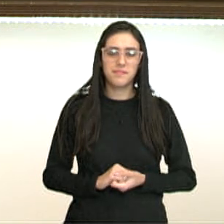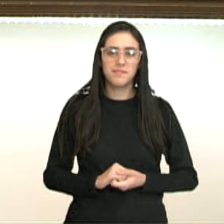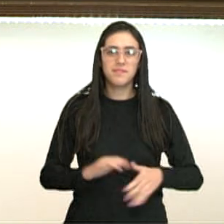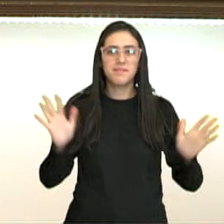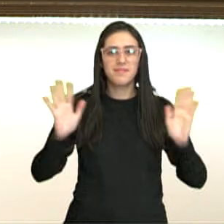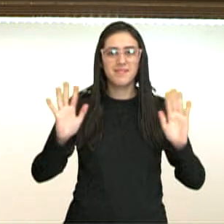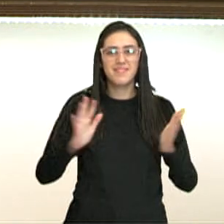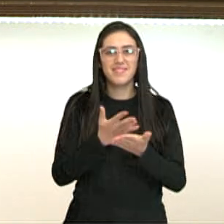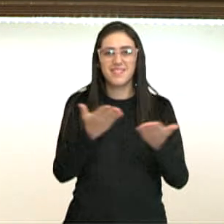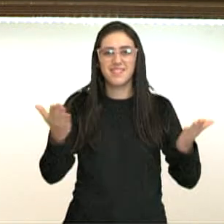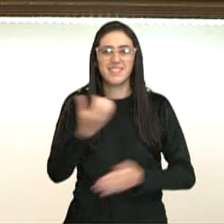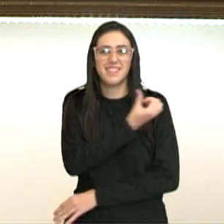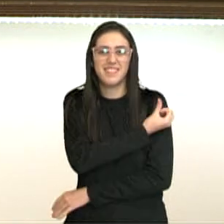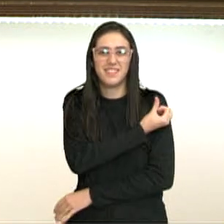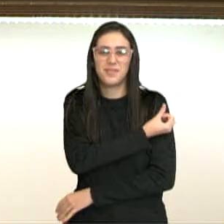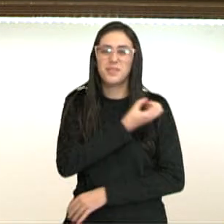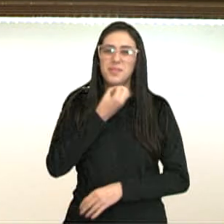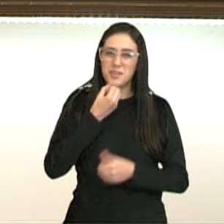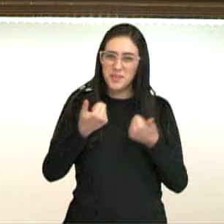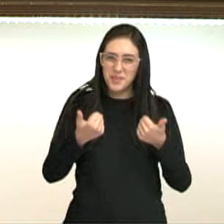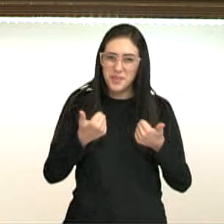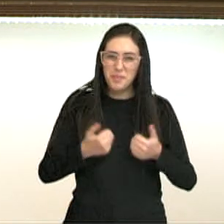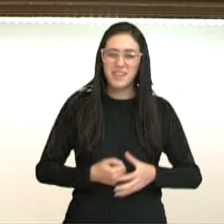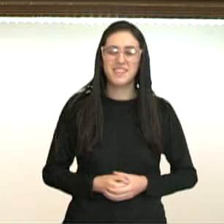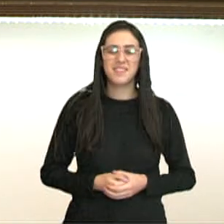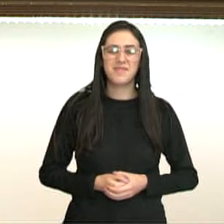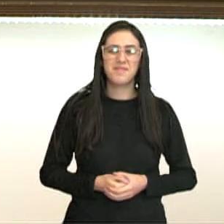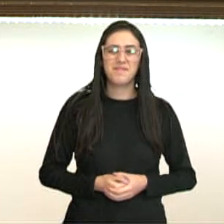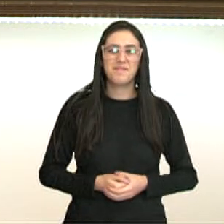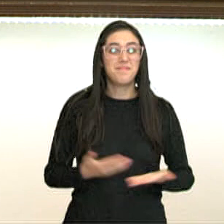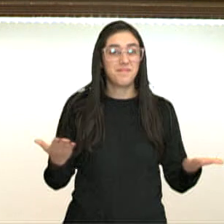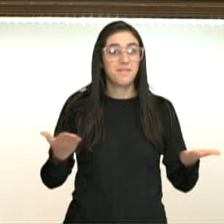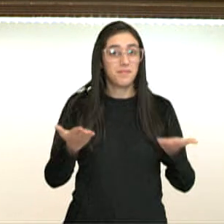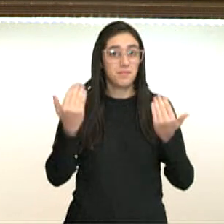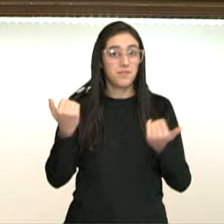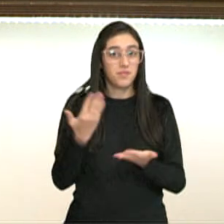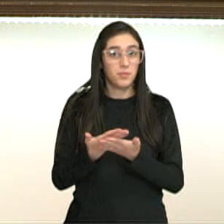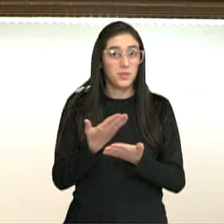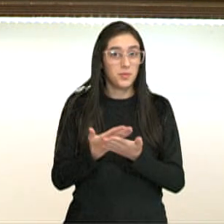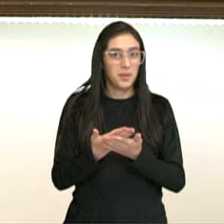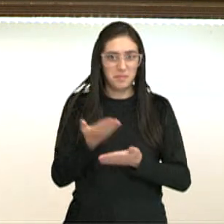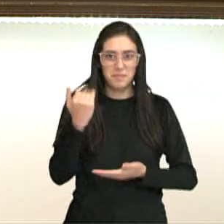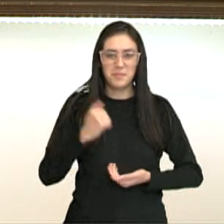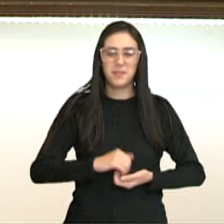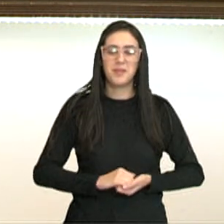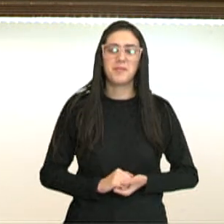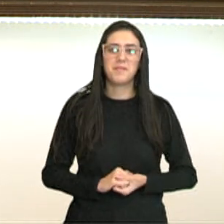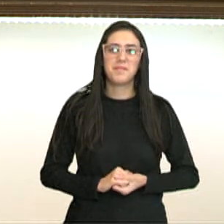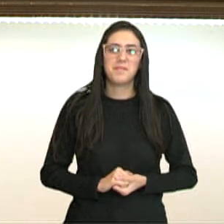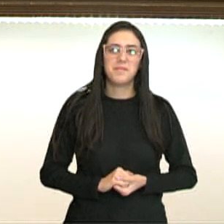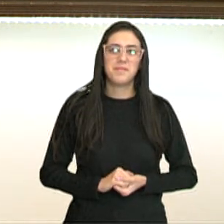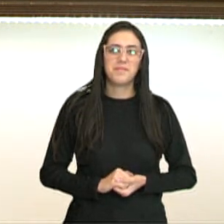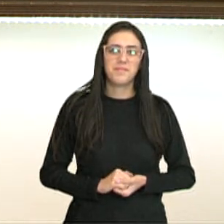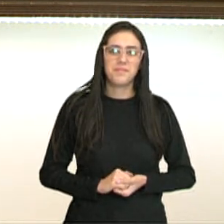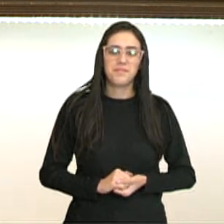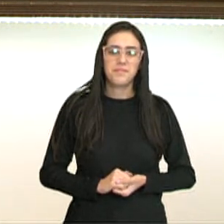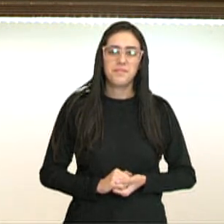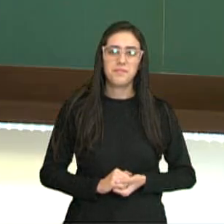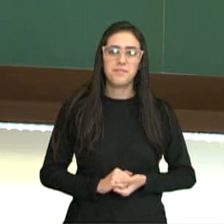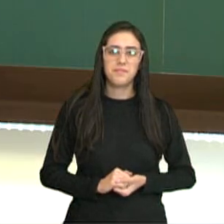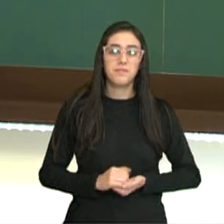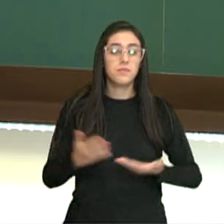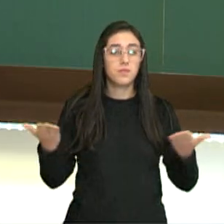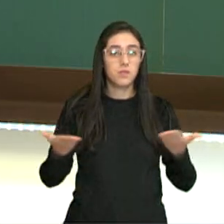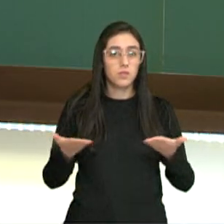estudantes do sexto ano. Tudo bem com vocês? Que bom! Vamos estudar então? Vamos lá? Hoje nós vamos